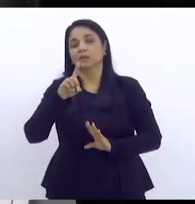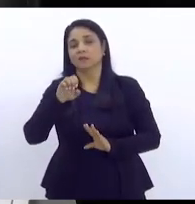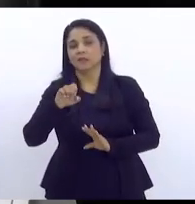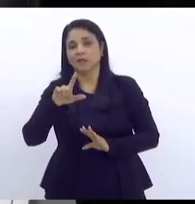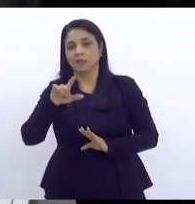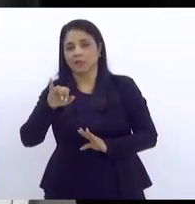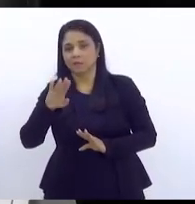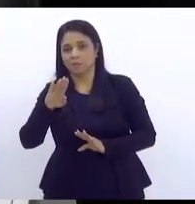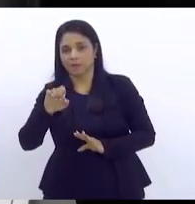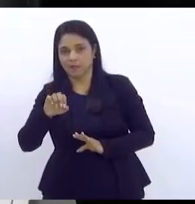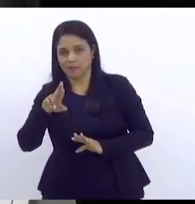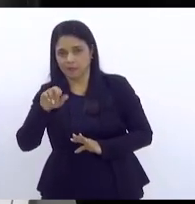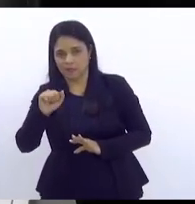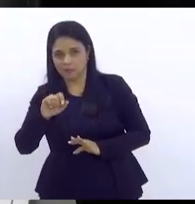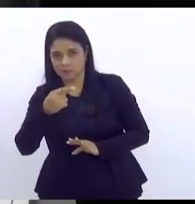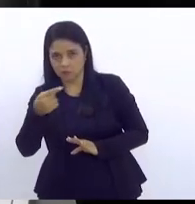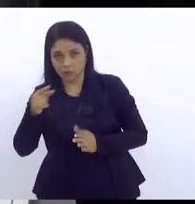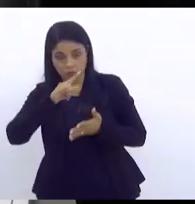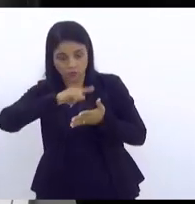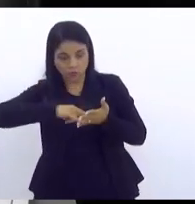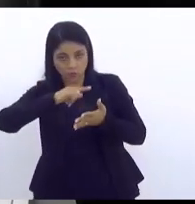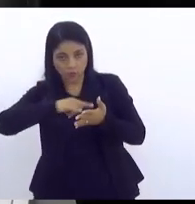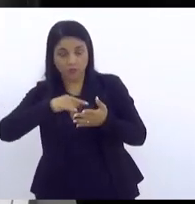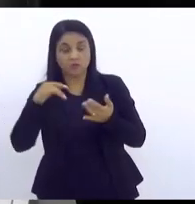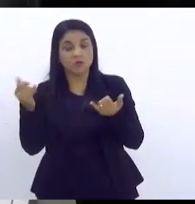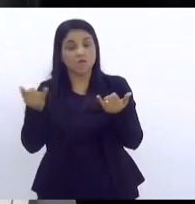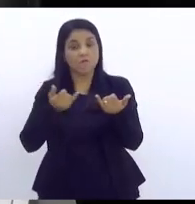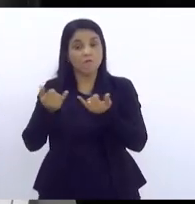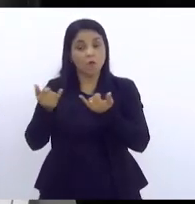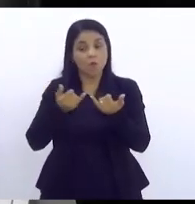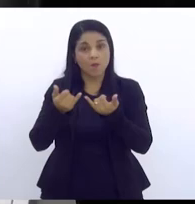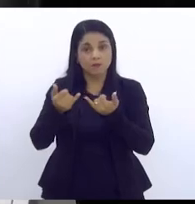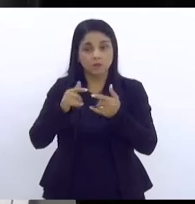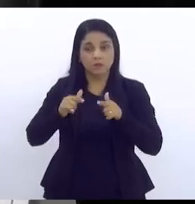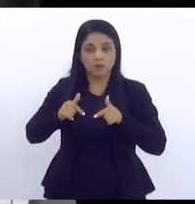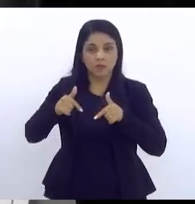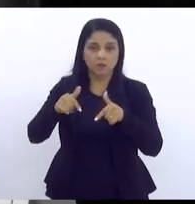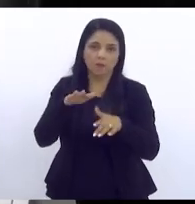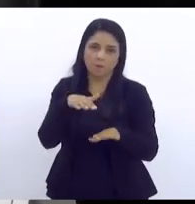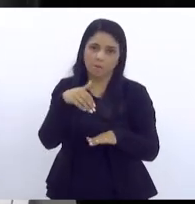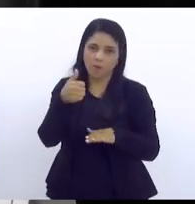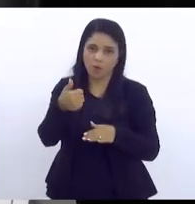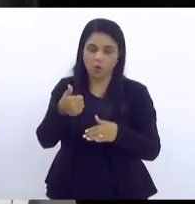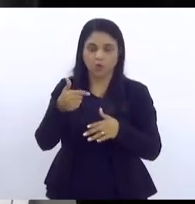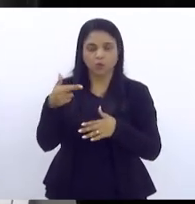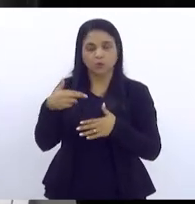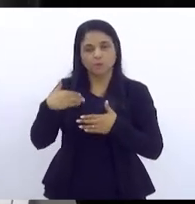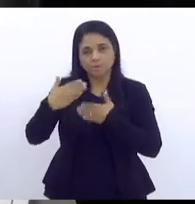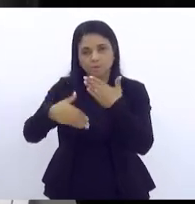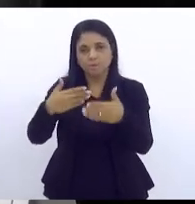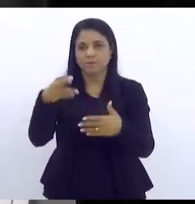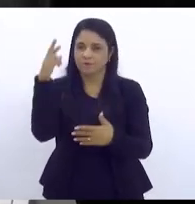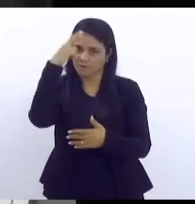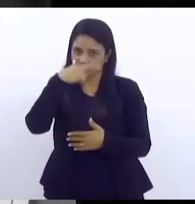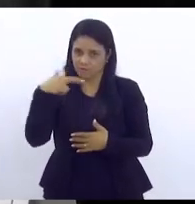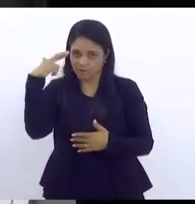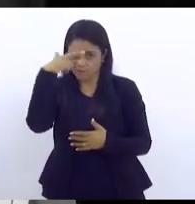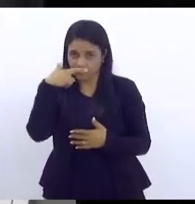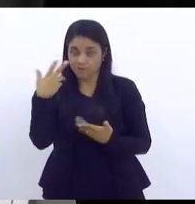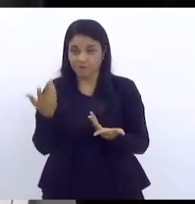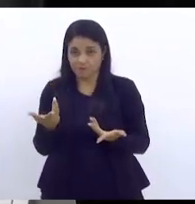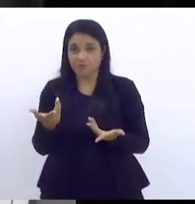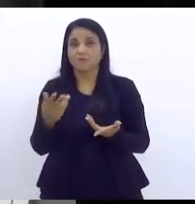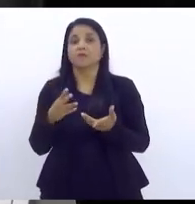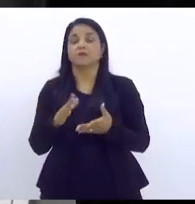a a gente obter mais informações e poder atuar de uma forma melhor nos processos de fiscalização então eh eh